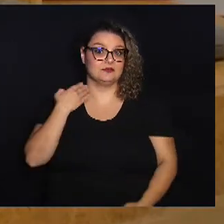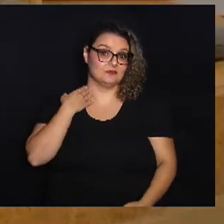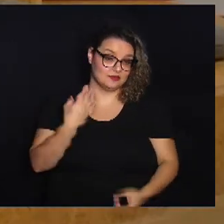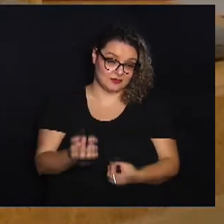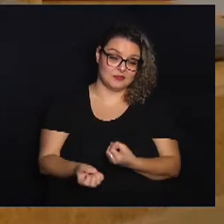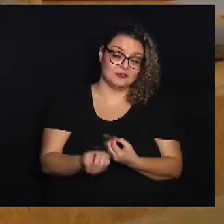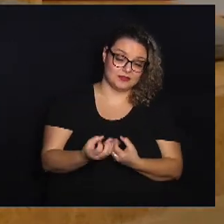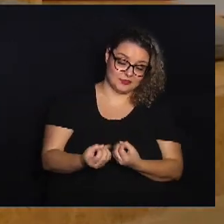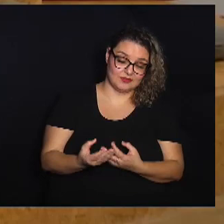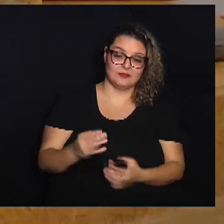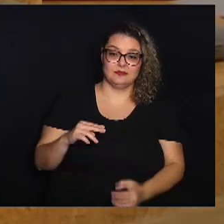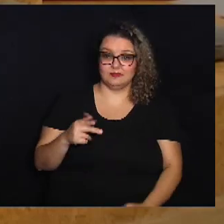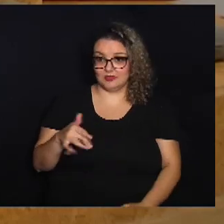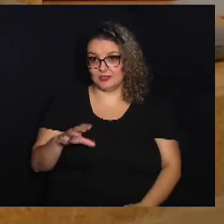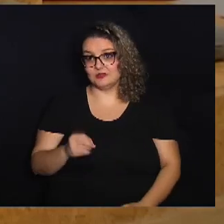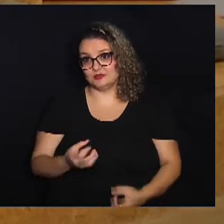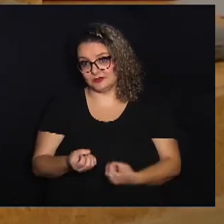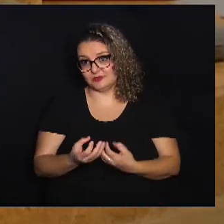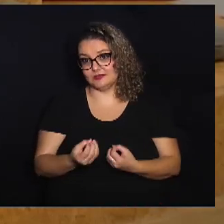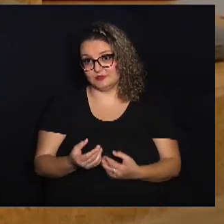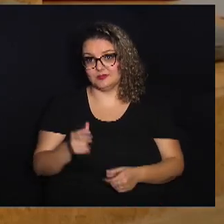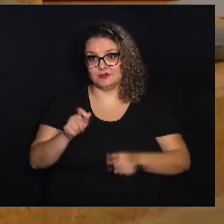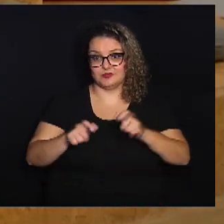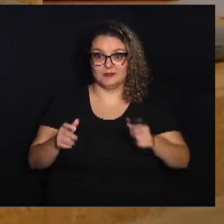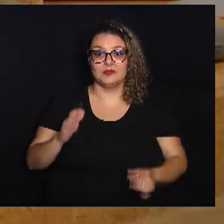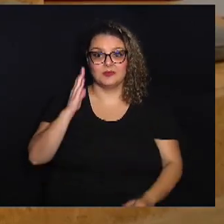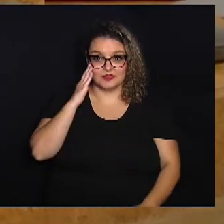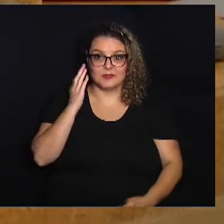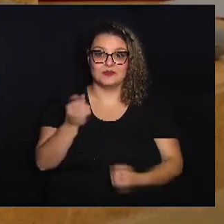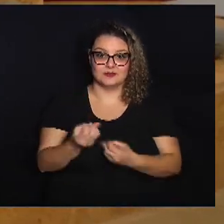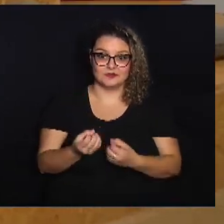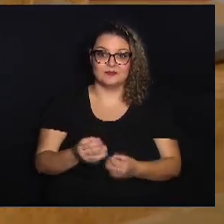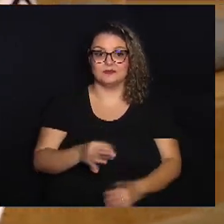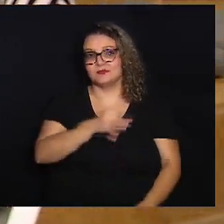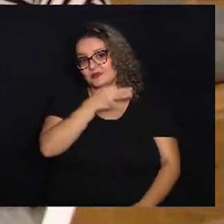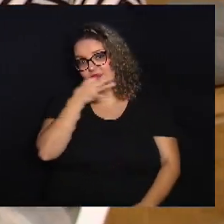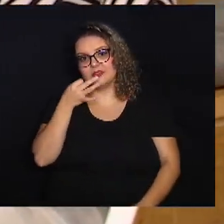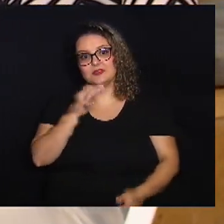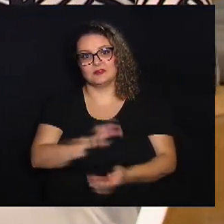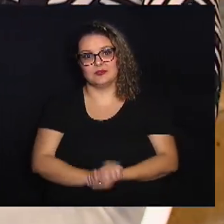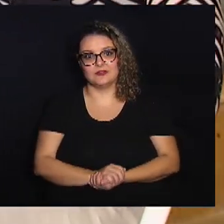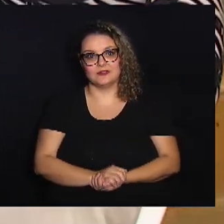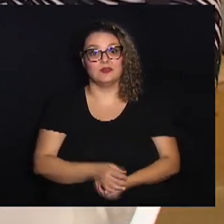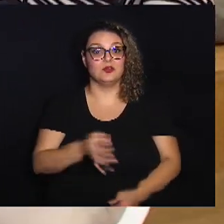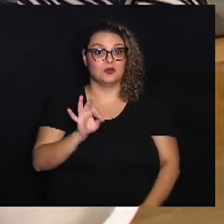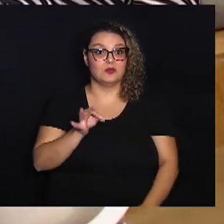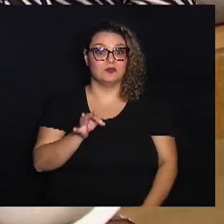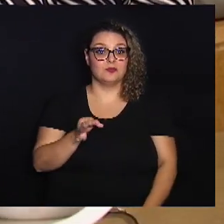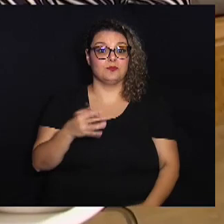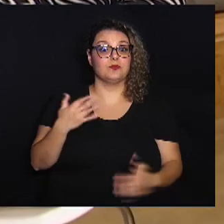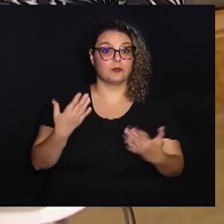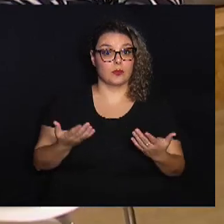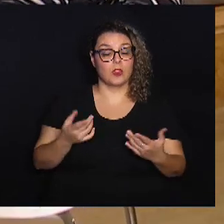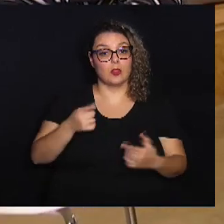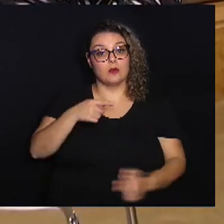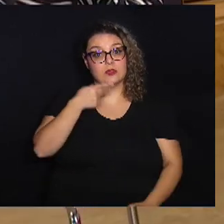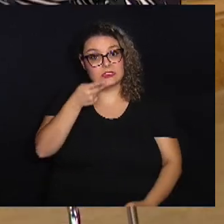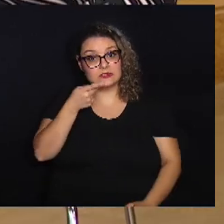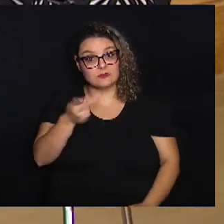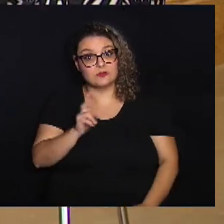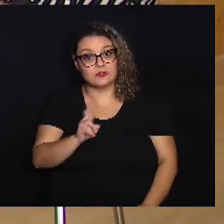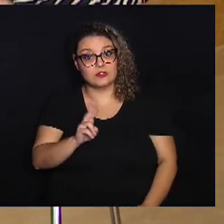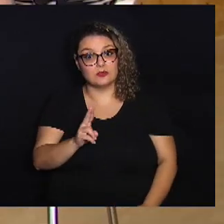muita informação, mas precisa de alguém que entenda essas informações. Com certeza. Né? Com certeza. Bom, você citou aí o nome, né?